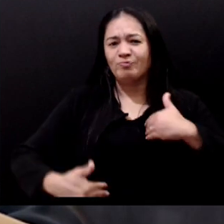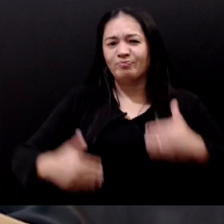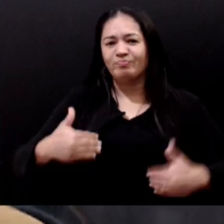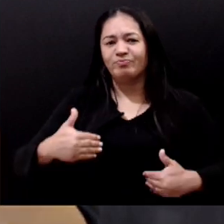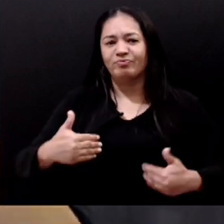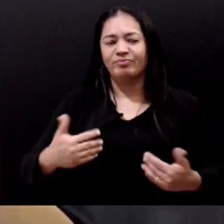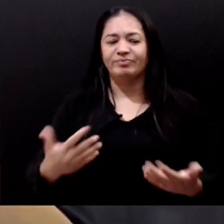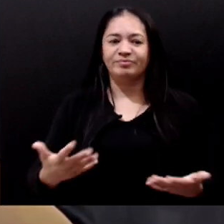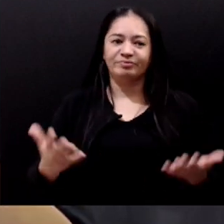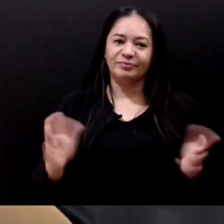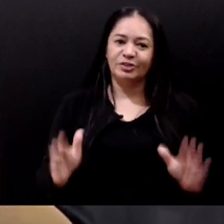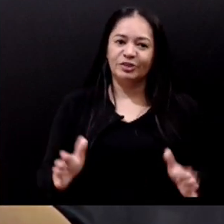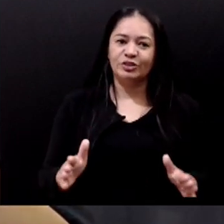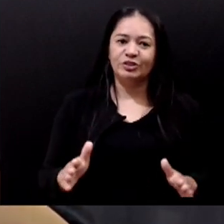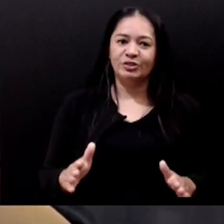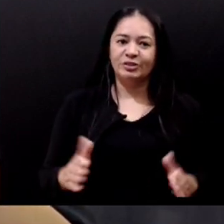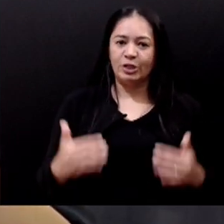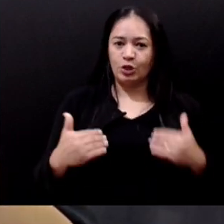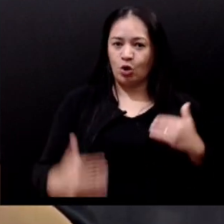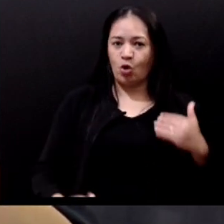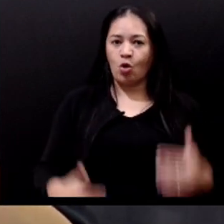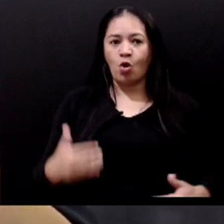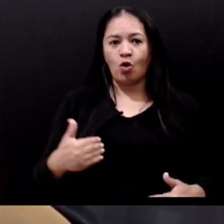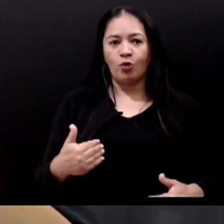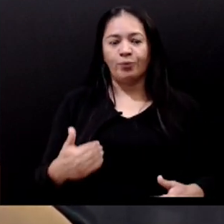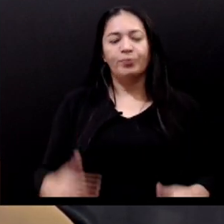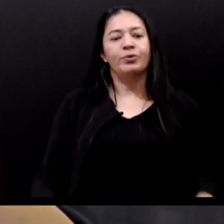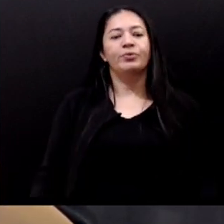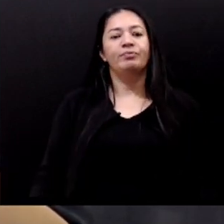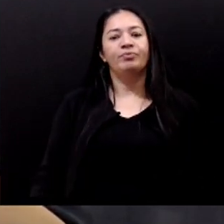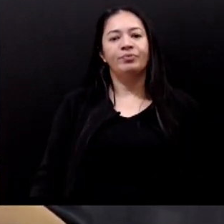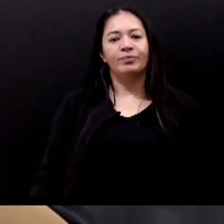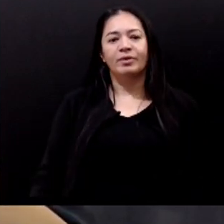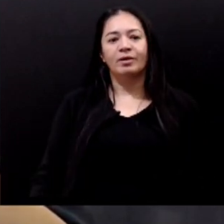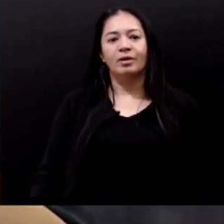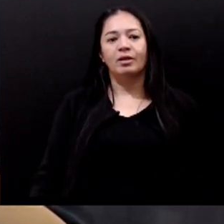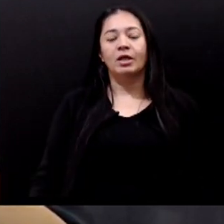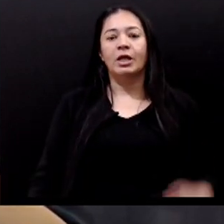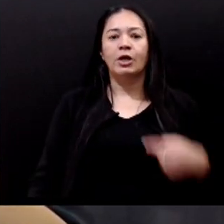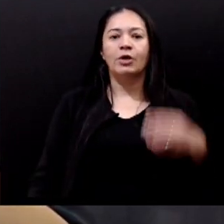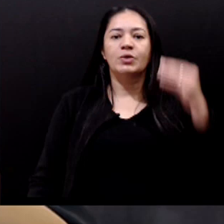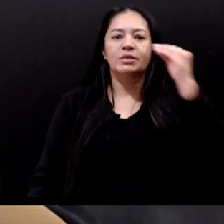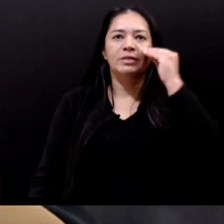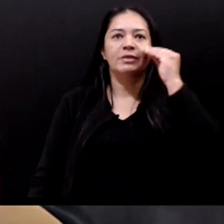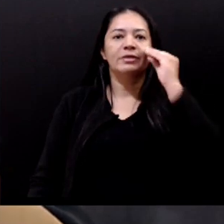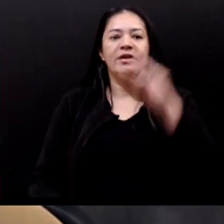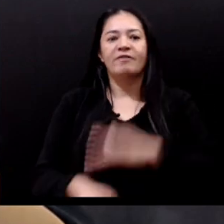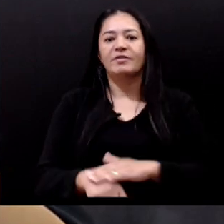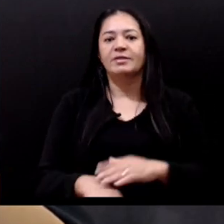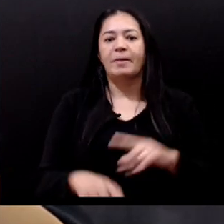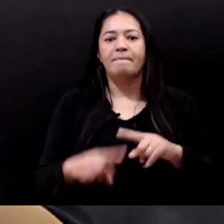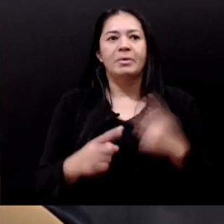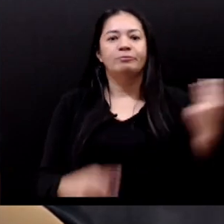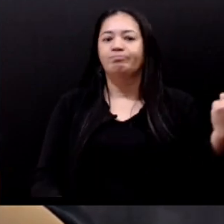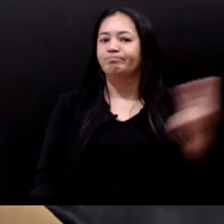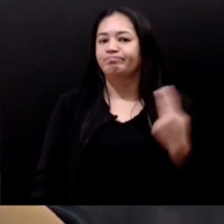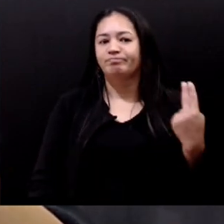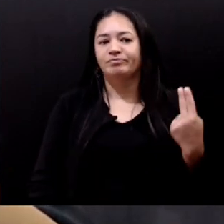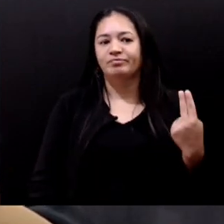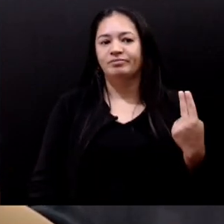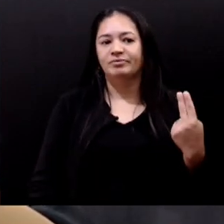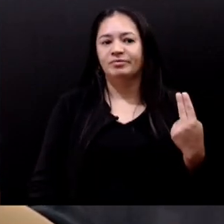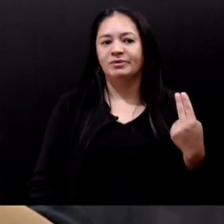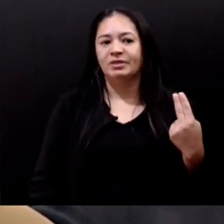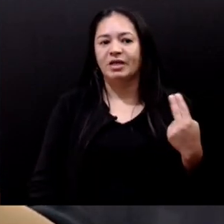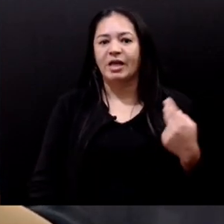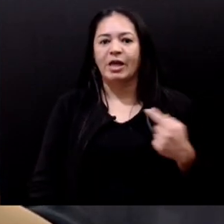colocado no corpo, no plano físico. Uhum. Aí, eu tentei fazer algo, eu não dei conta. Mais fácil eu acreditar que a culpa é minha do que a culpa é